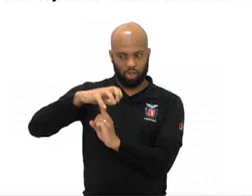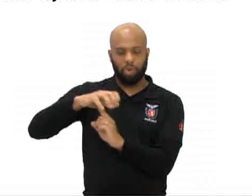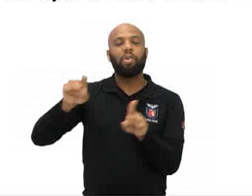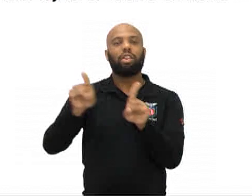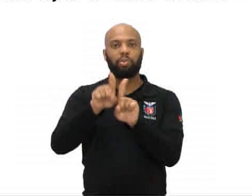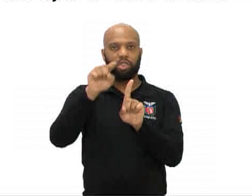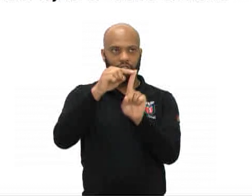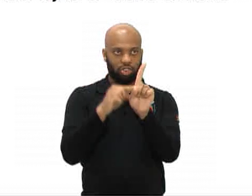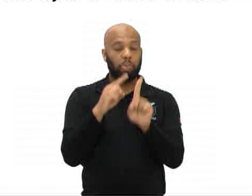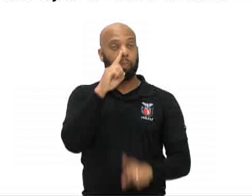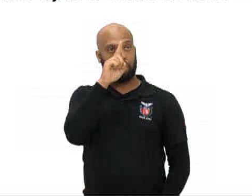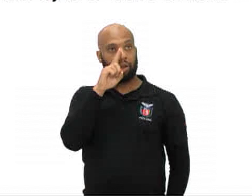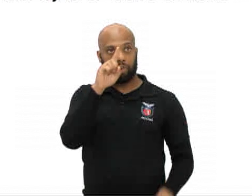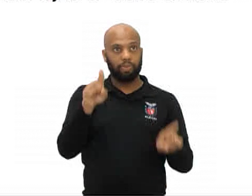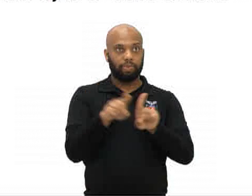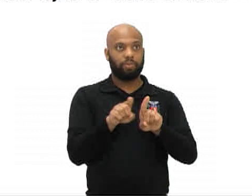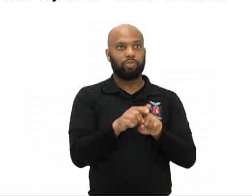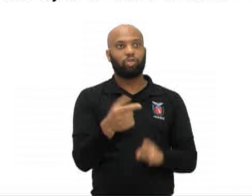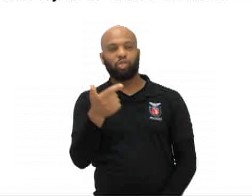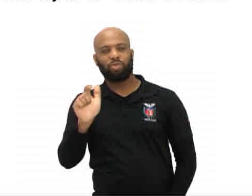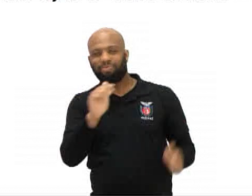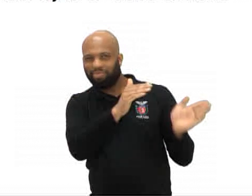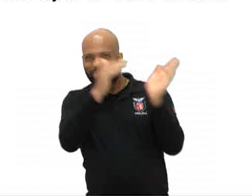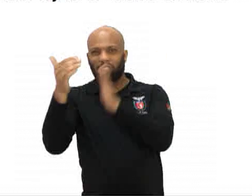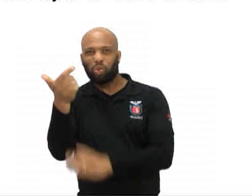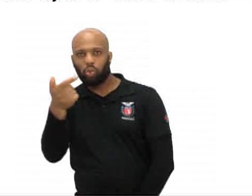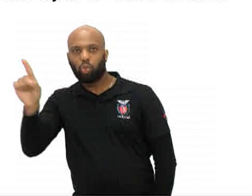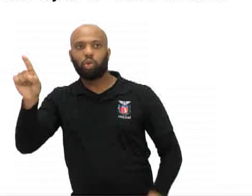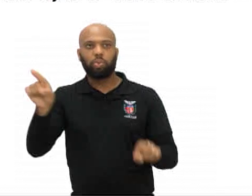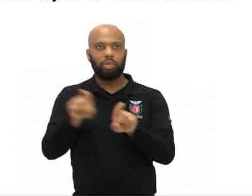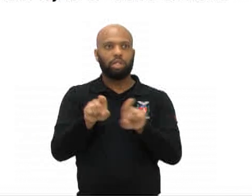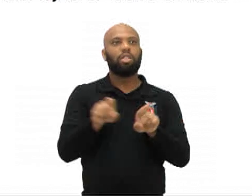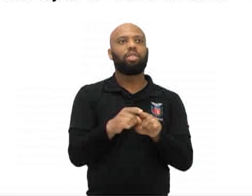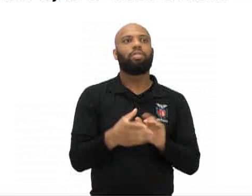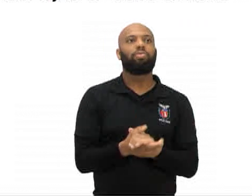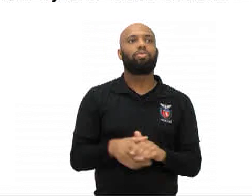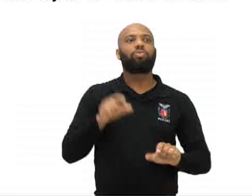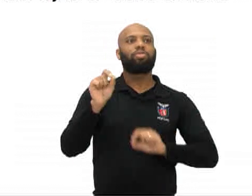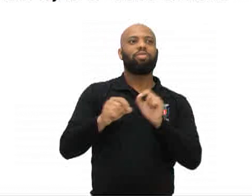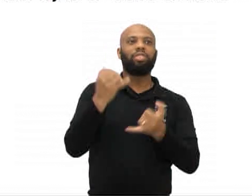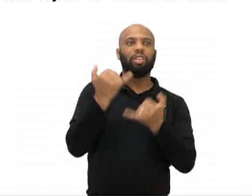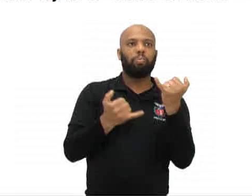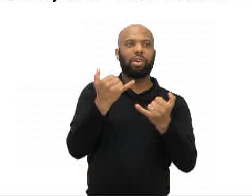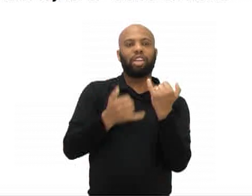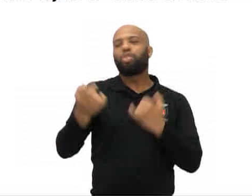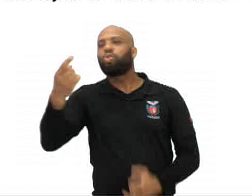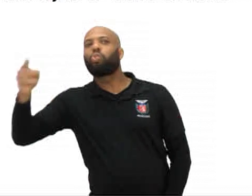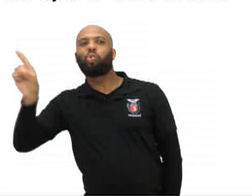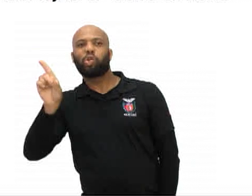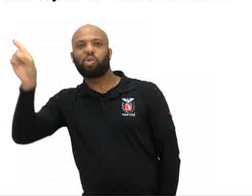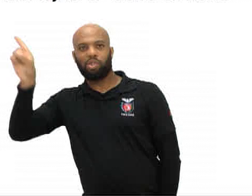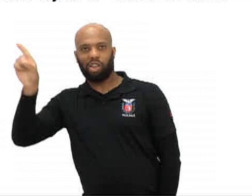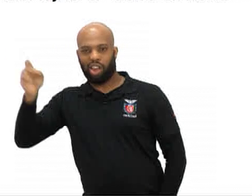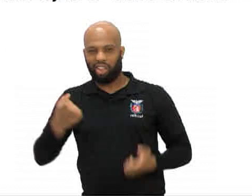cogumelo tóxico, e o Psilocybe. E olha que interessante. O que te parece o Psilocybe?